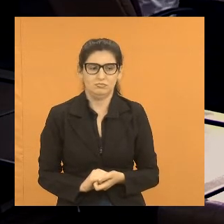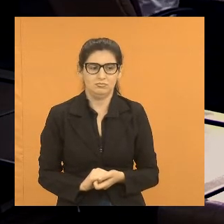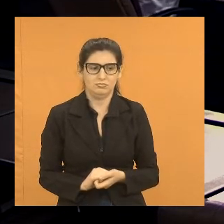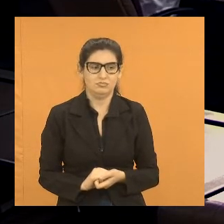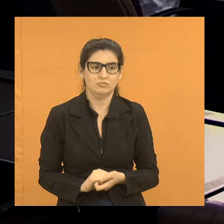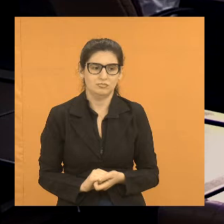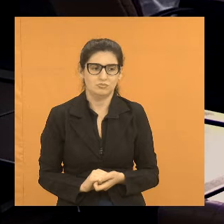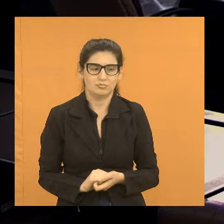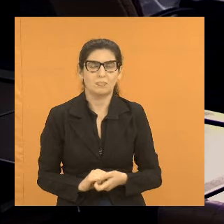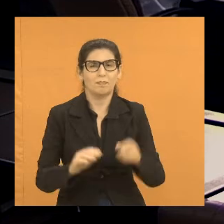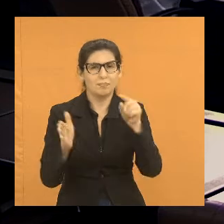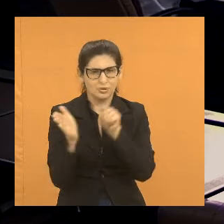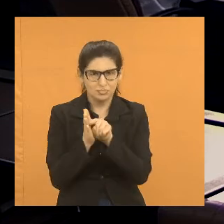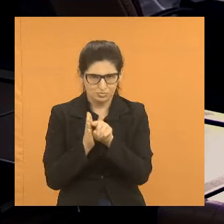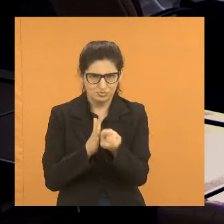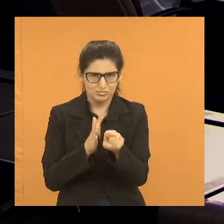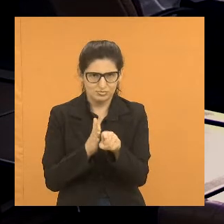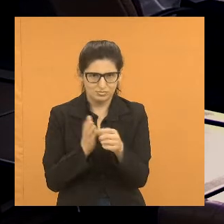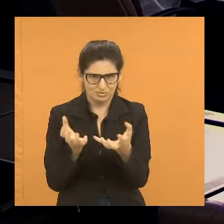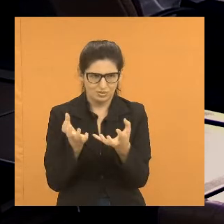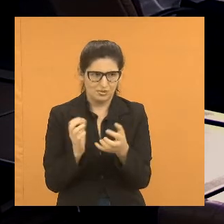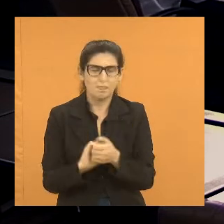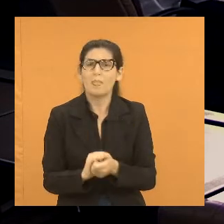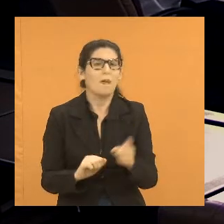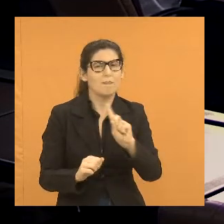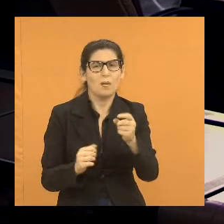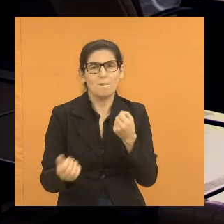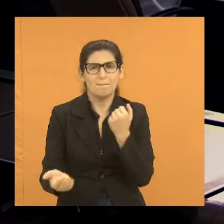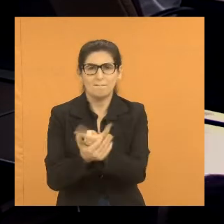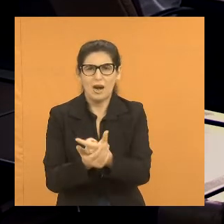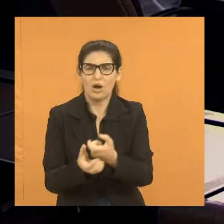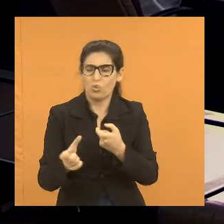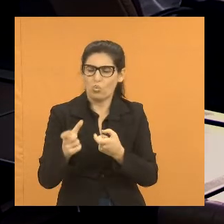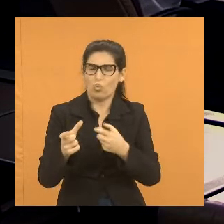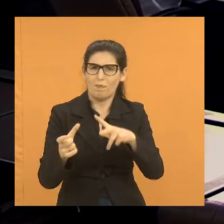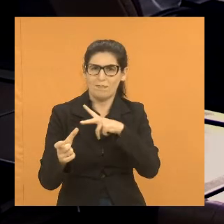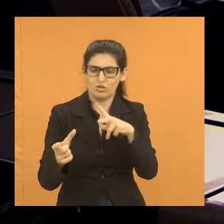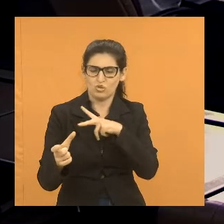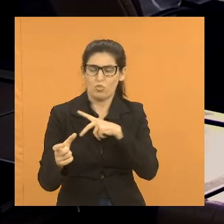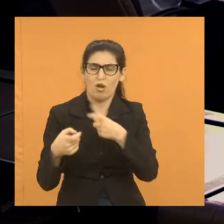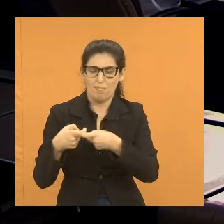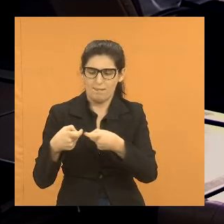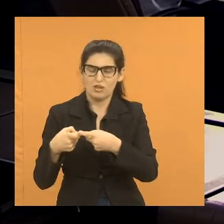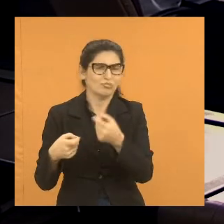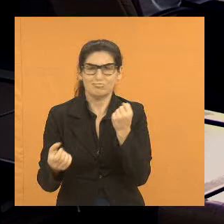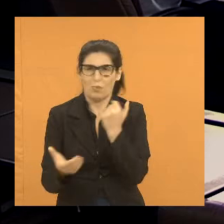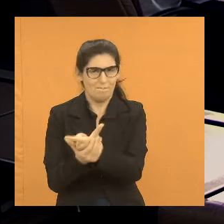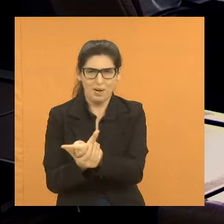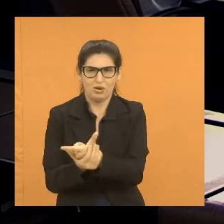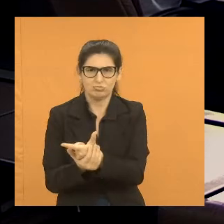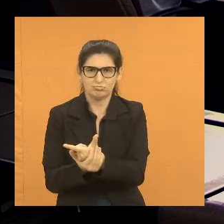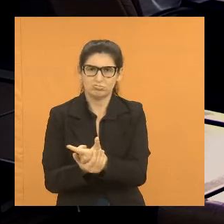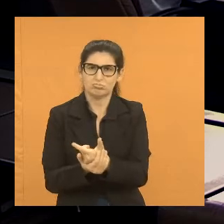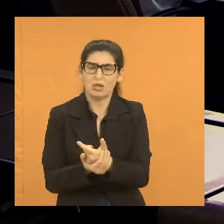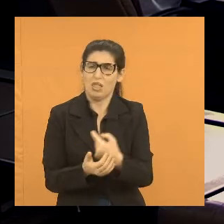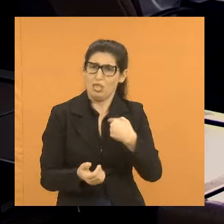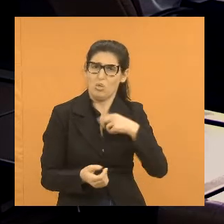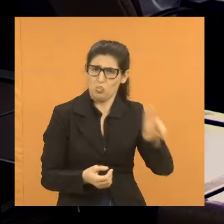Eu tenho sim, porque eu não pago convênio, né? Eu estou pago junto com a população da cidade de Jacareí, eu sei como é que é.